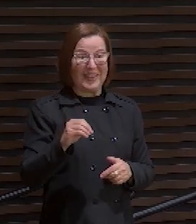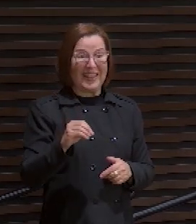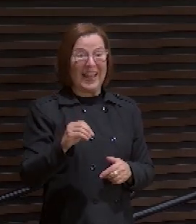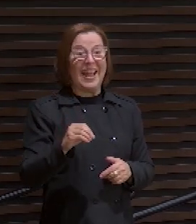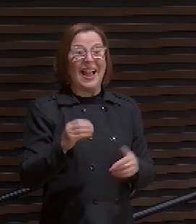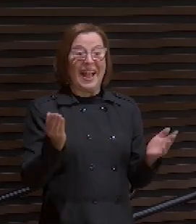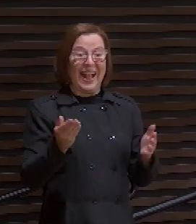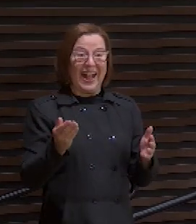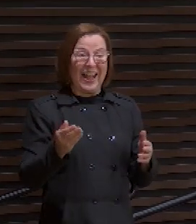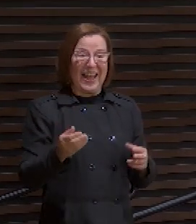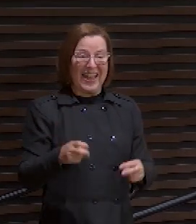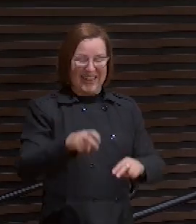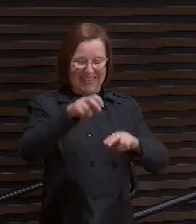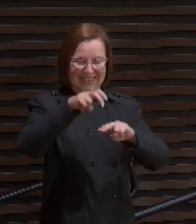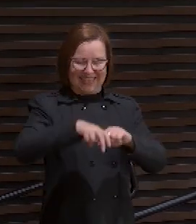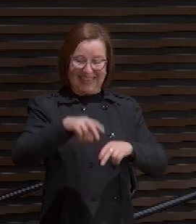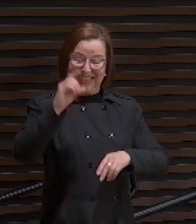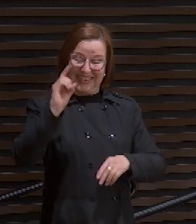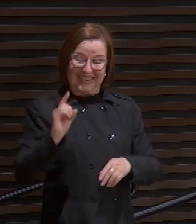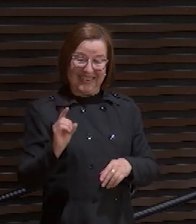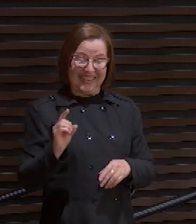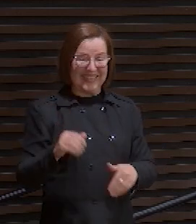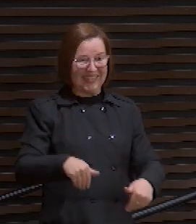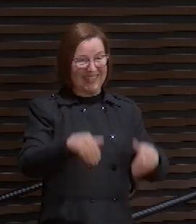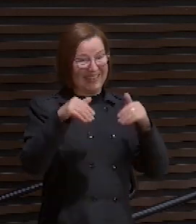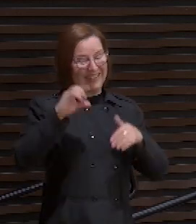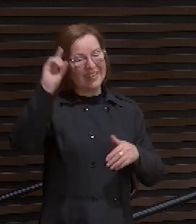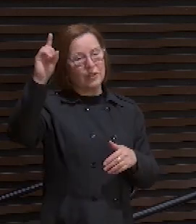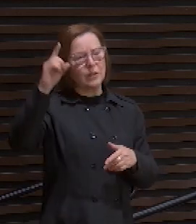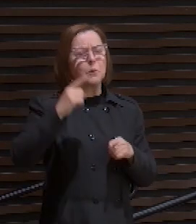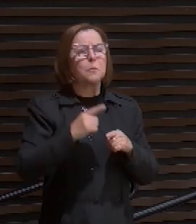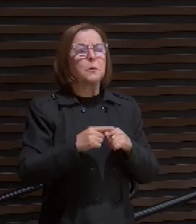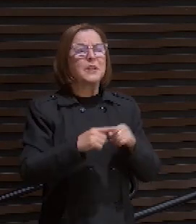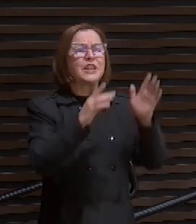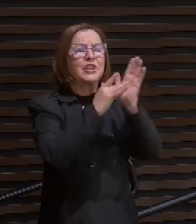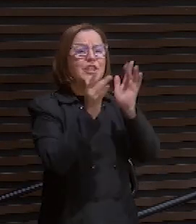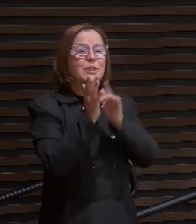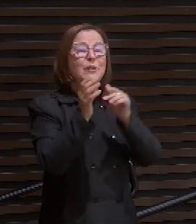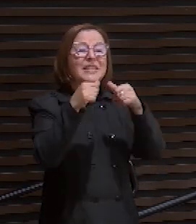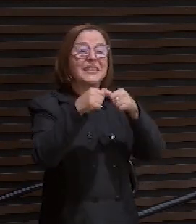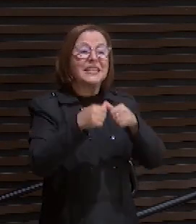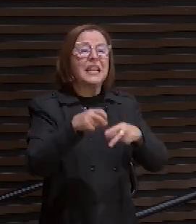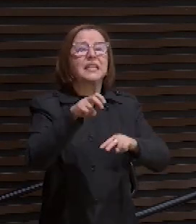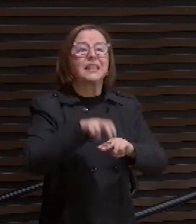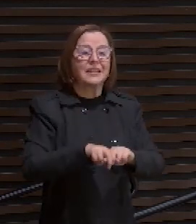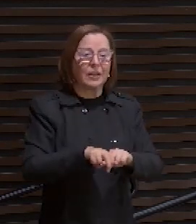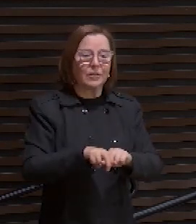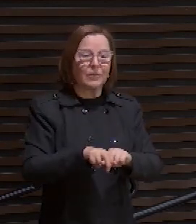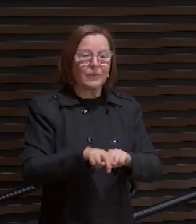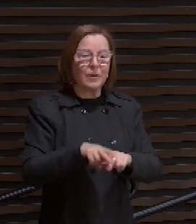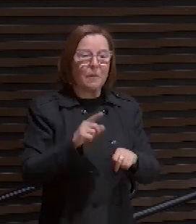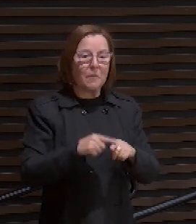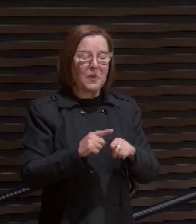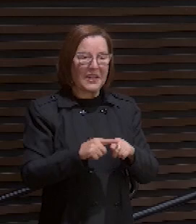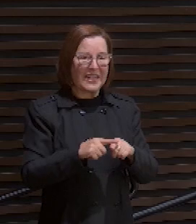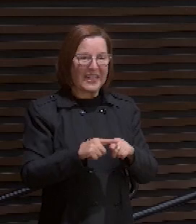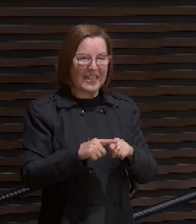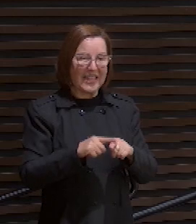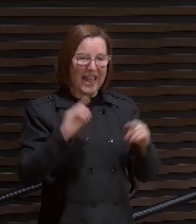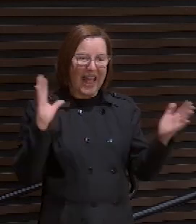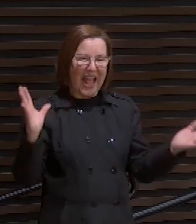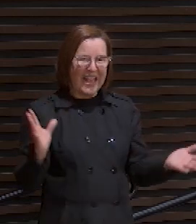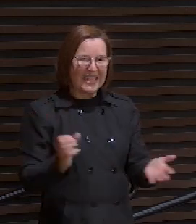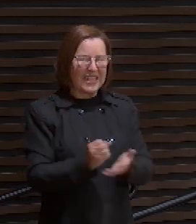à destra do trono de Deus. Por que ele está sentado? Porque a sua salvação